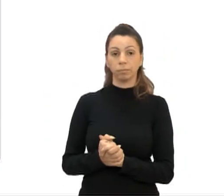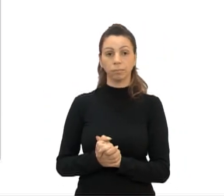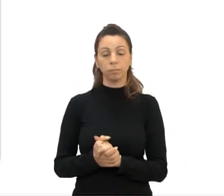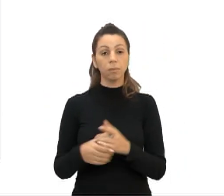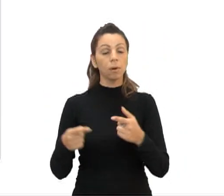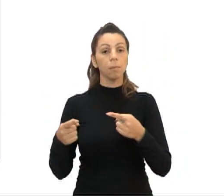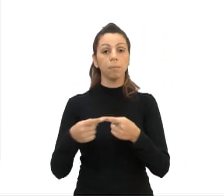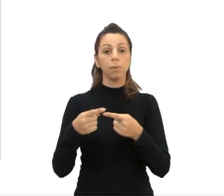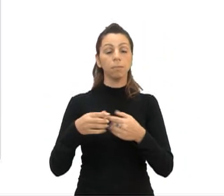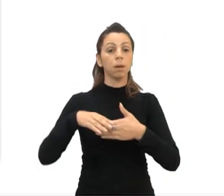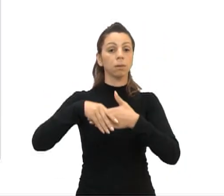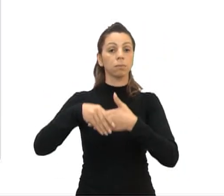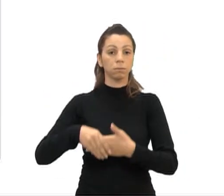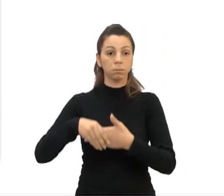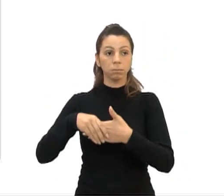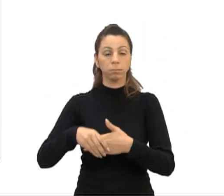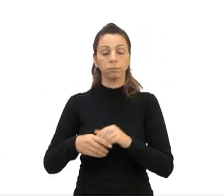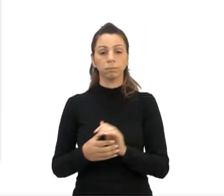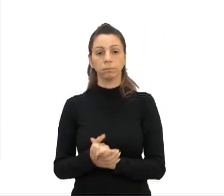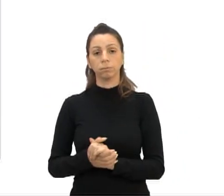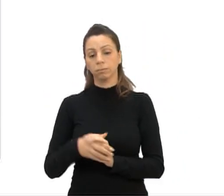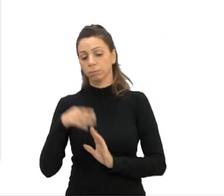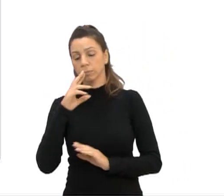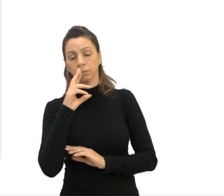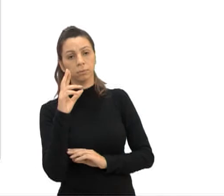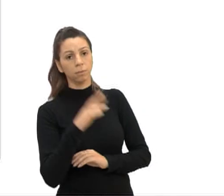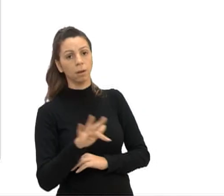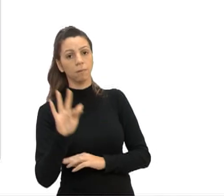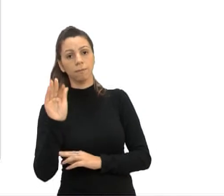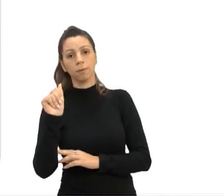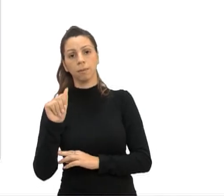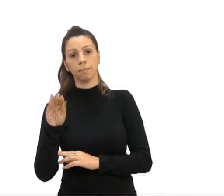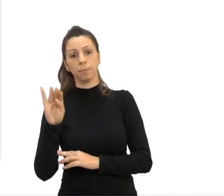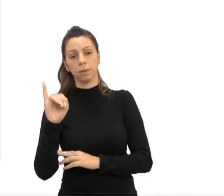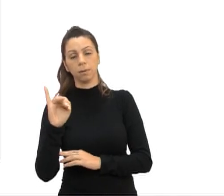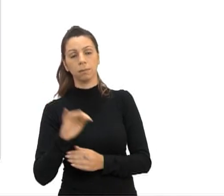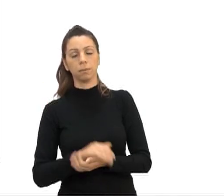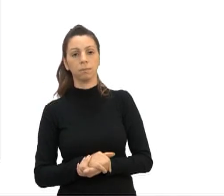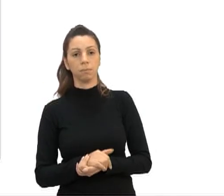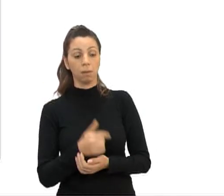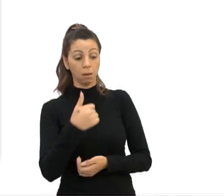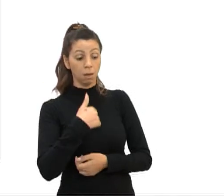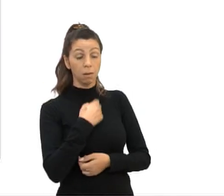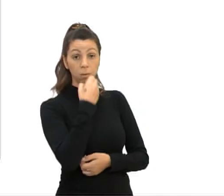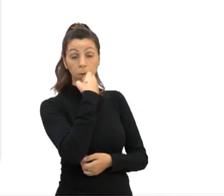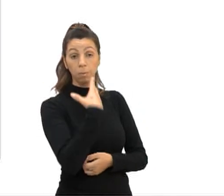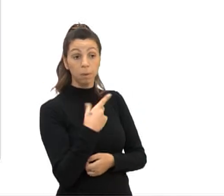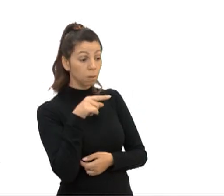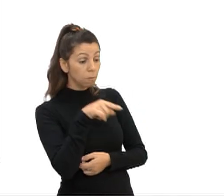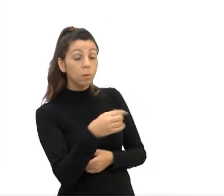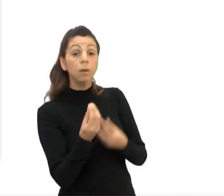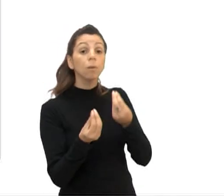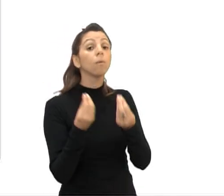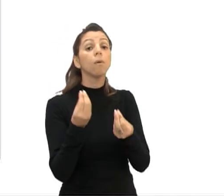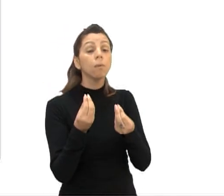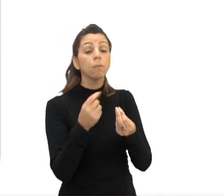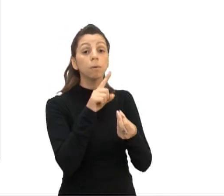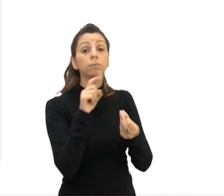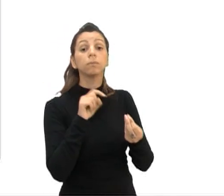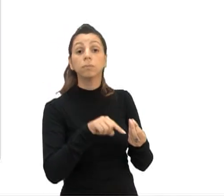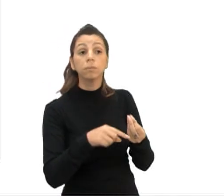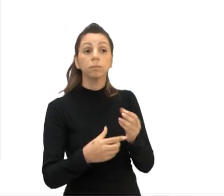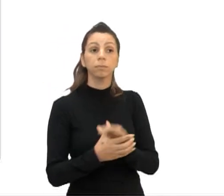primeiro cumprimento. E aí ela responde, a Fabi responde. Ei, estou bem, e tu como andas? Né?